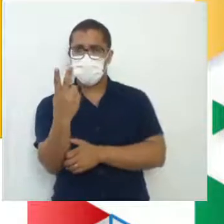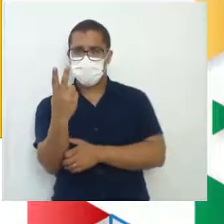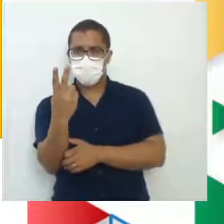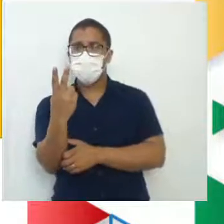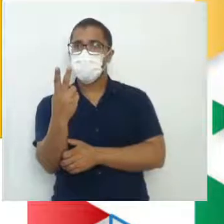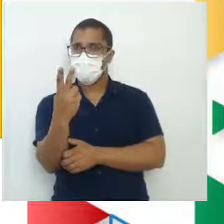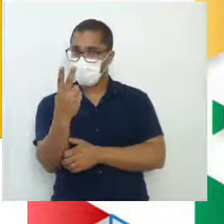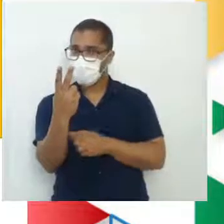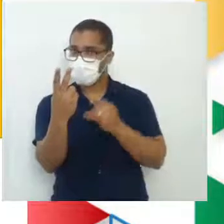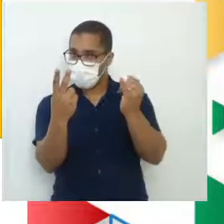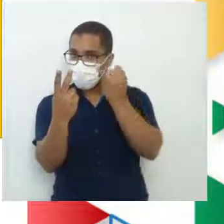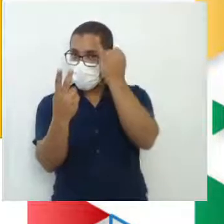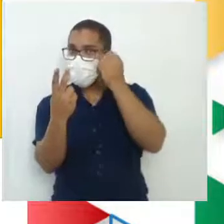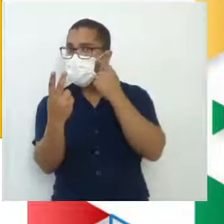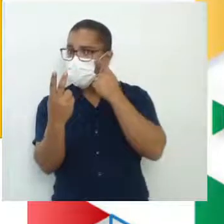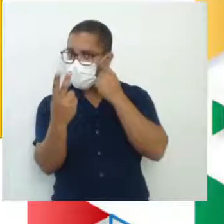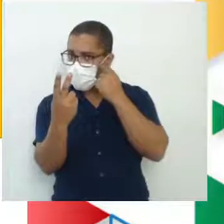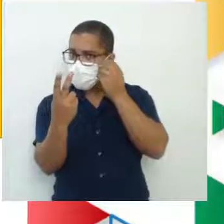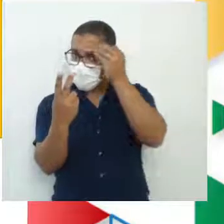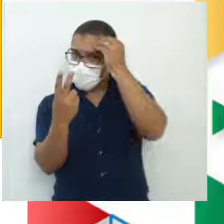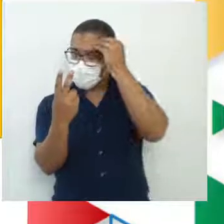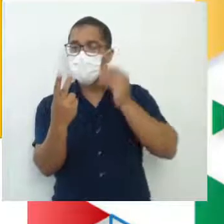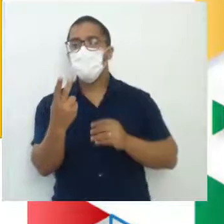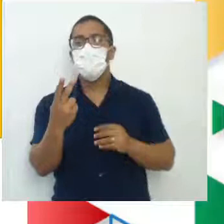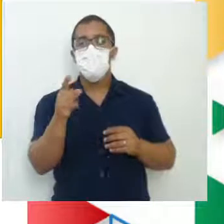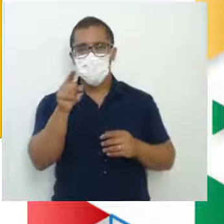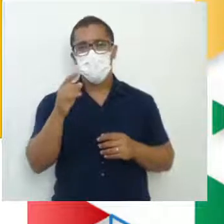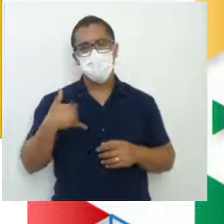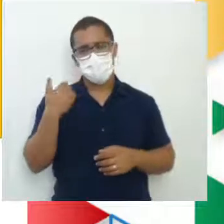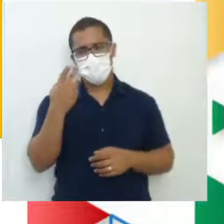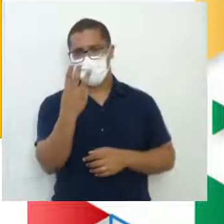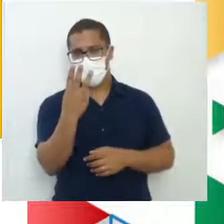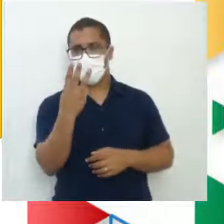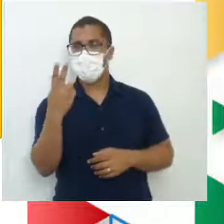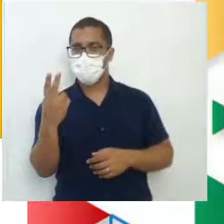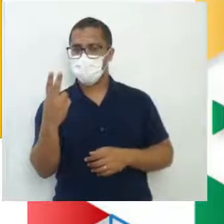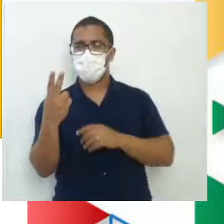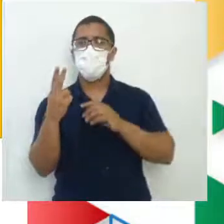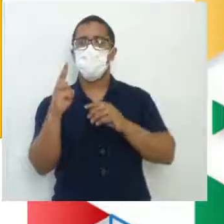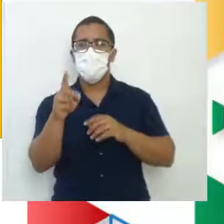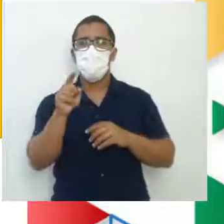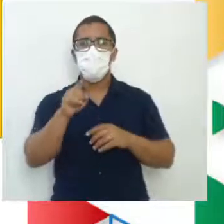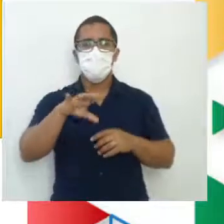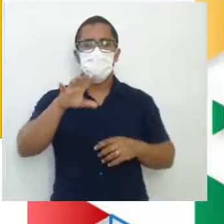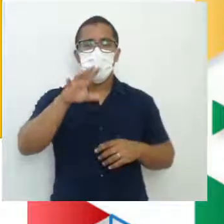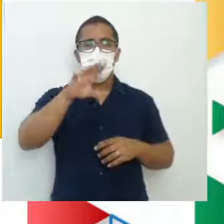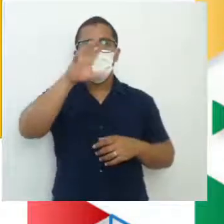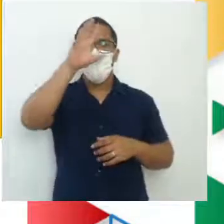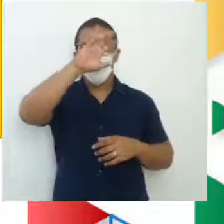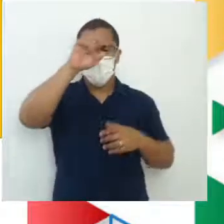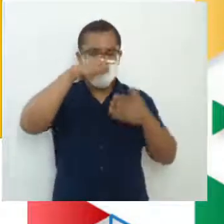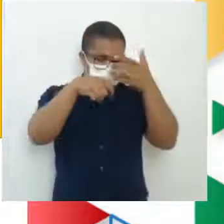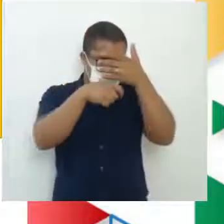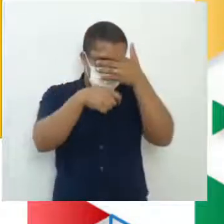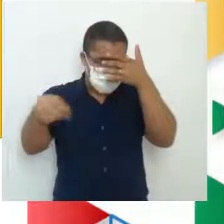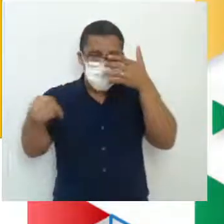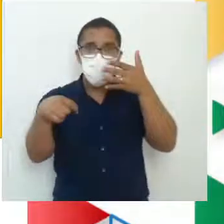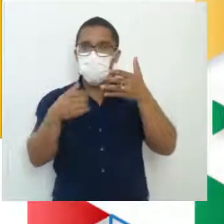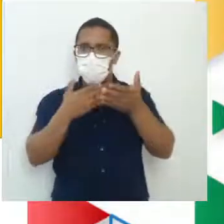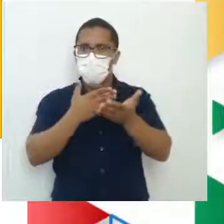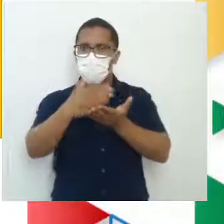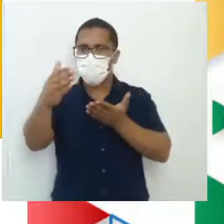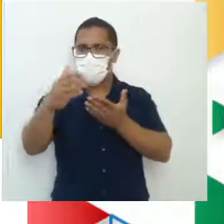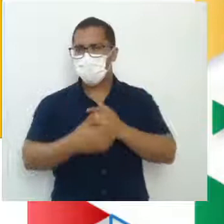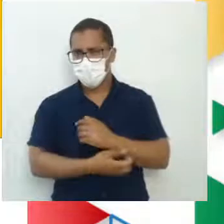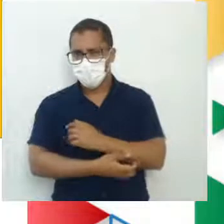ponto importante, acompanhe bem isso. Estava com 32 anos quando sua mediunidade se abriu,